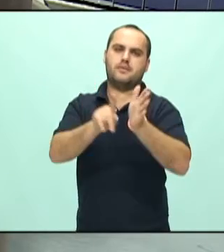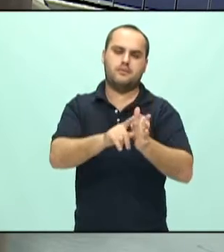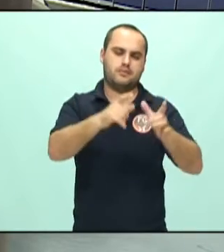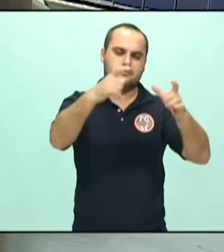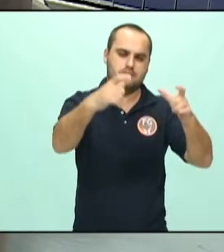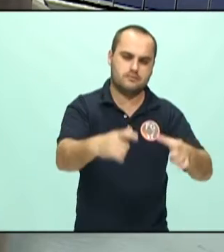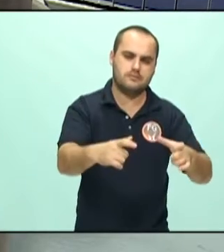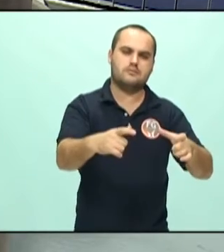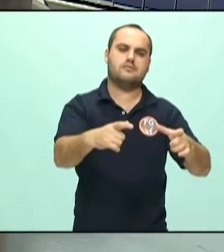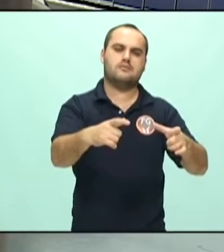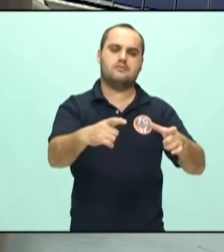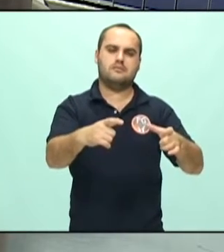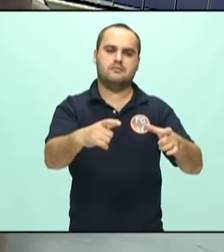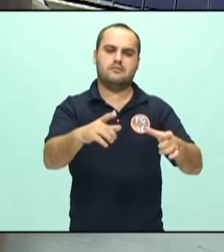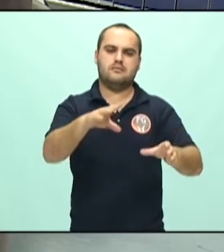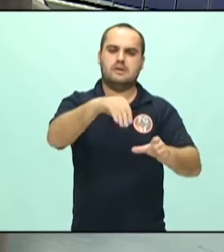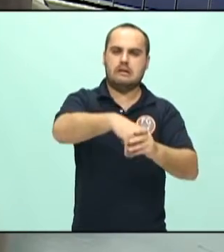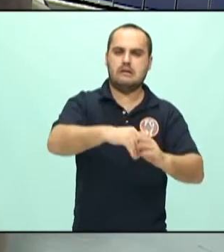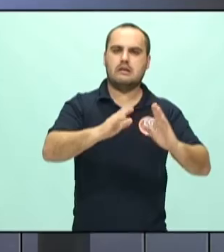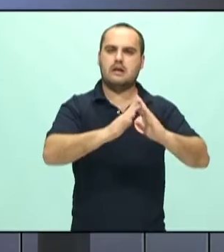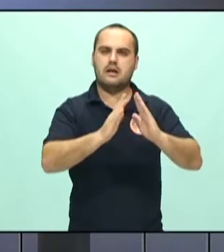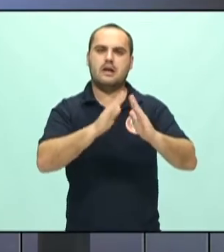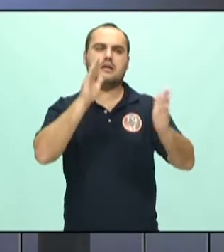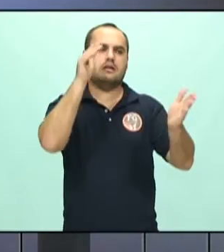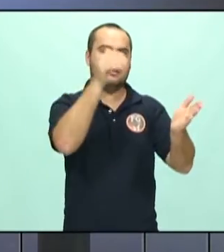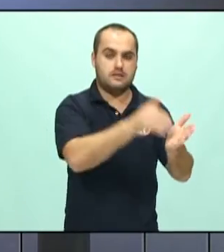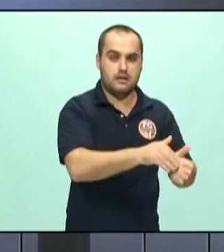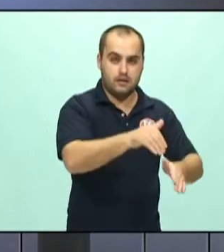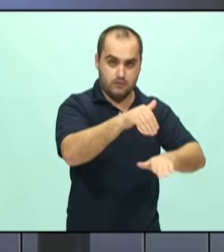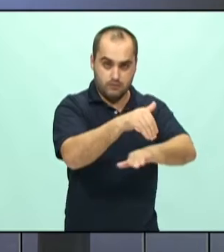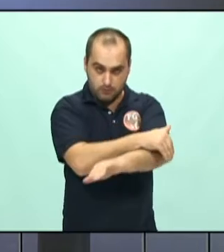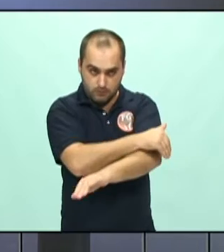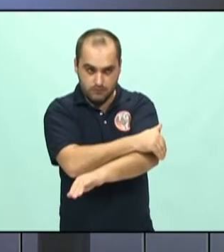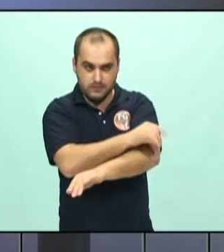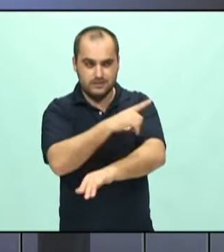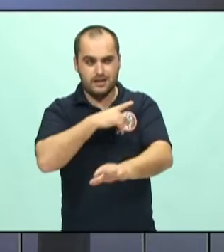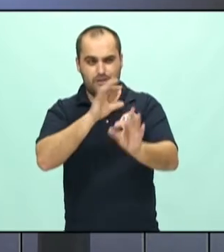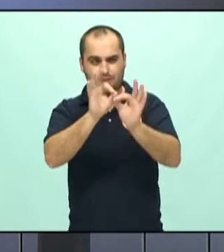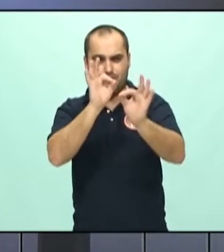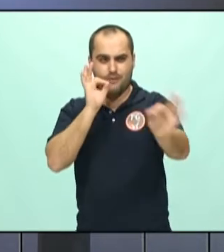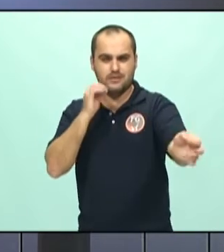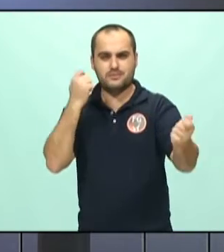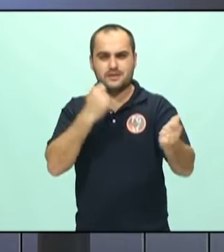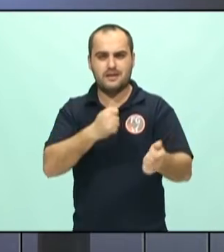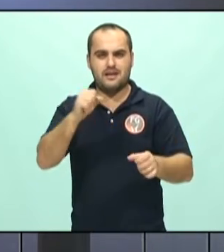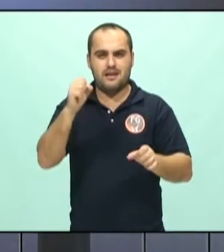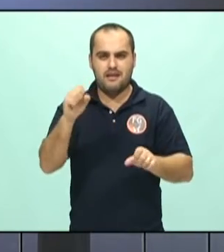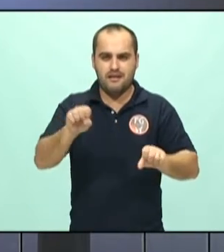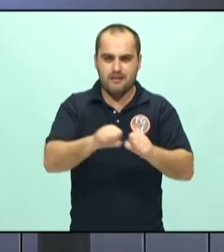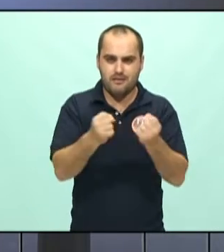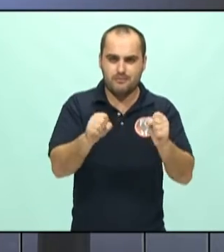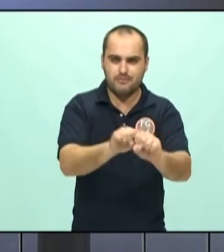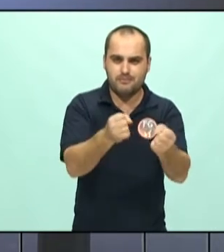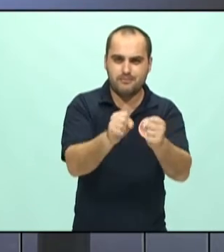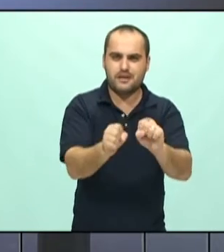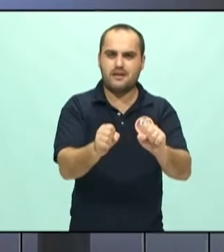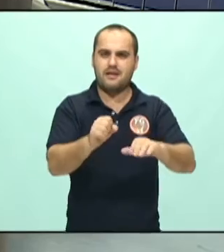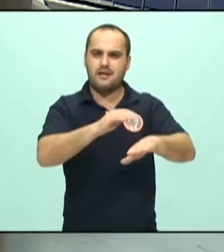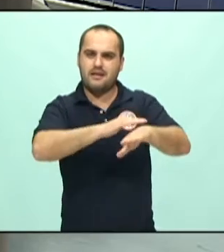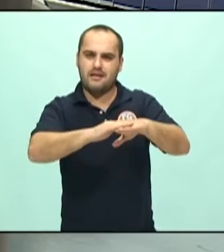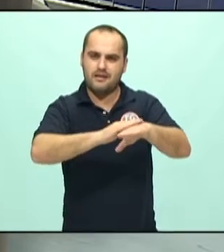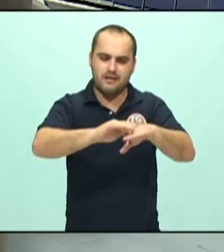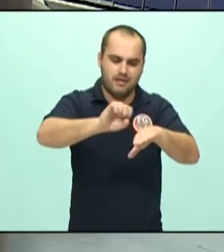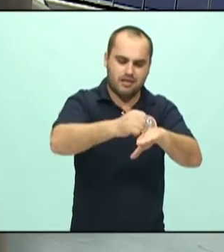de dentro da casa a distância do da rede coletora e aí eu vou te quebrar muito